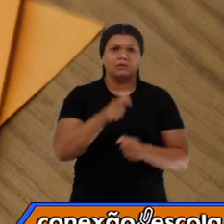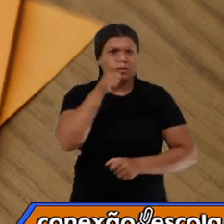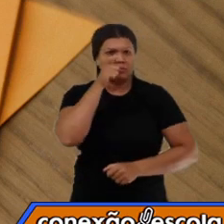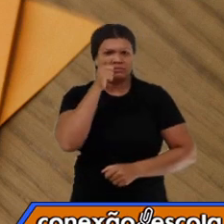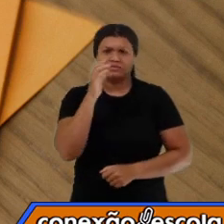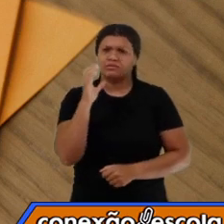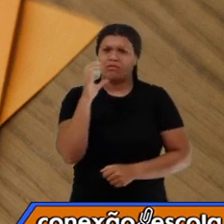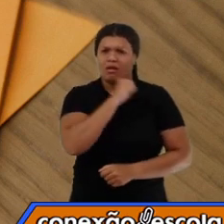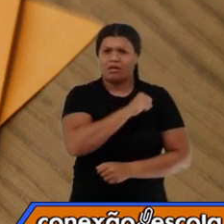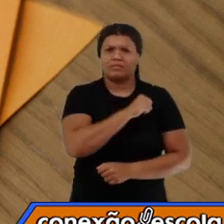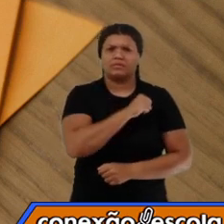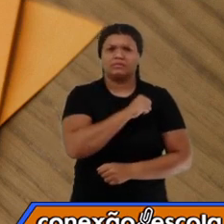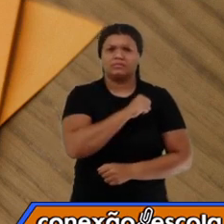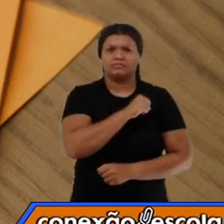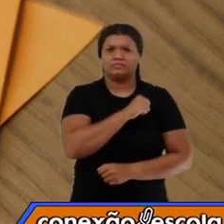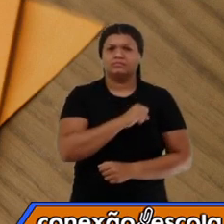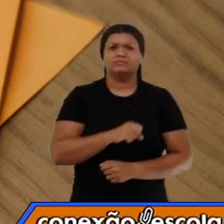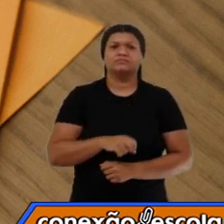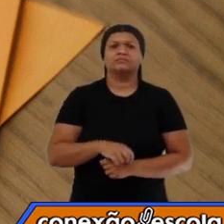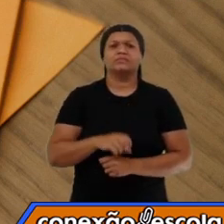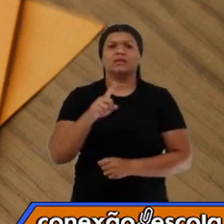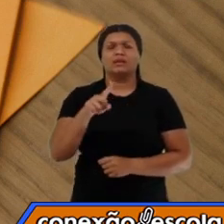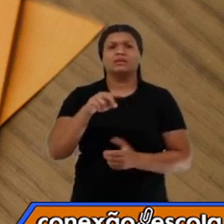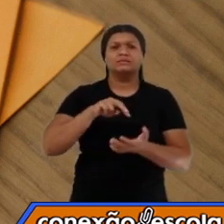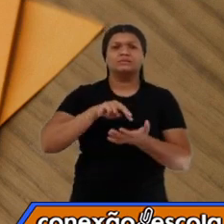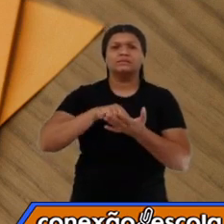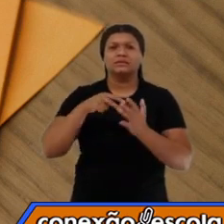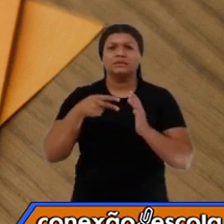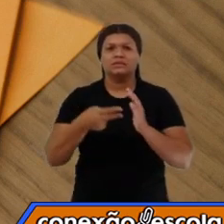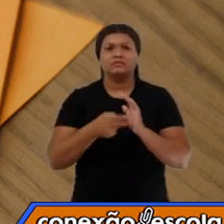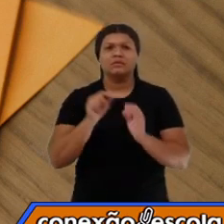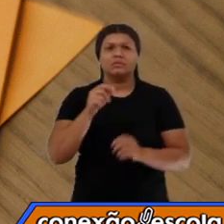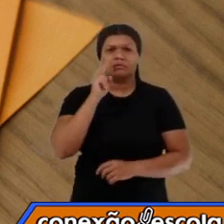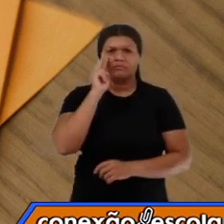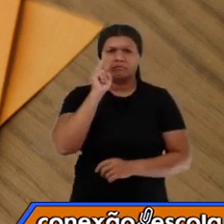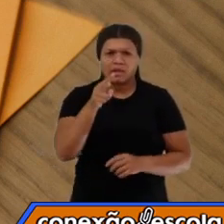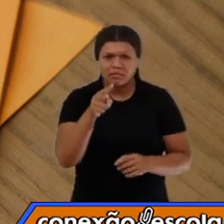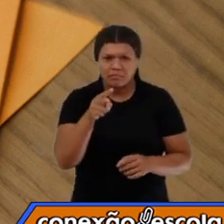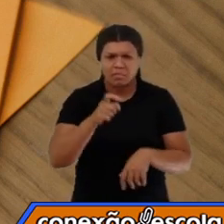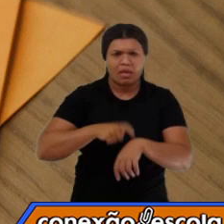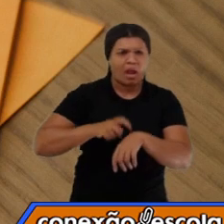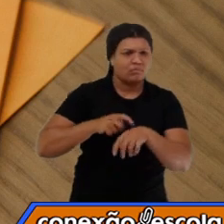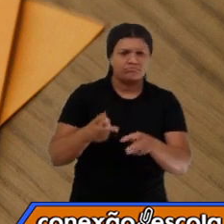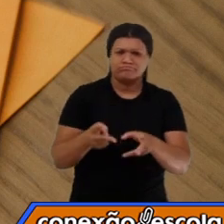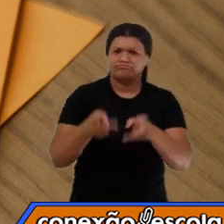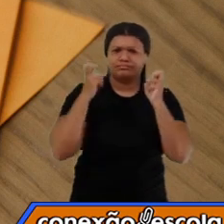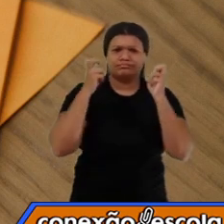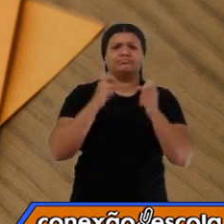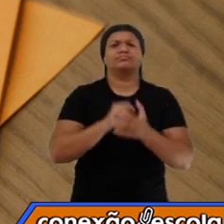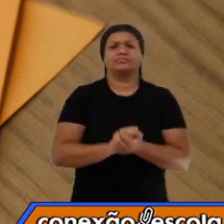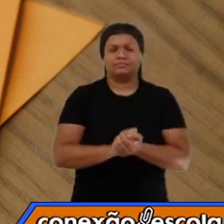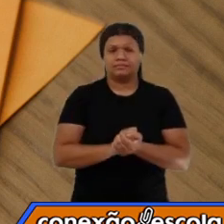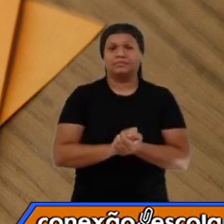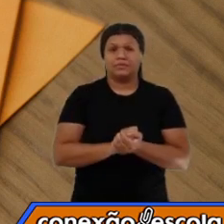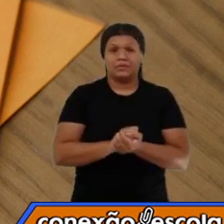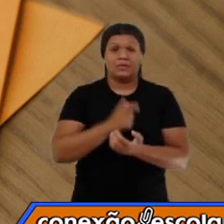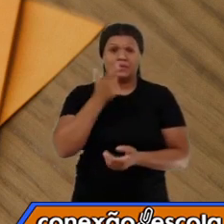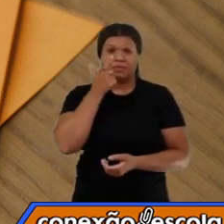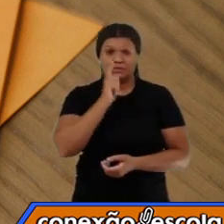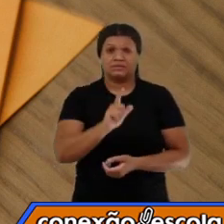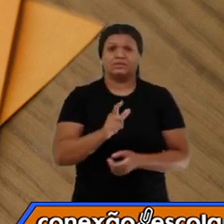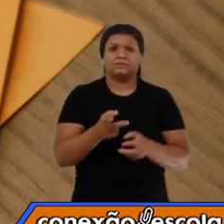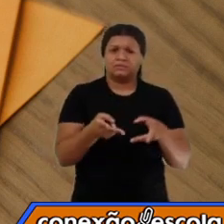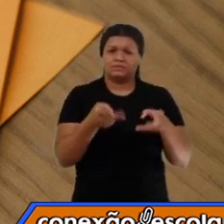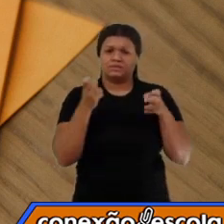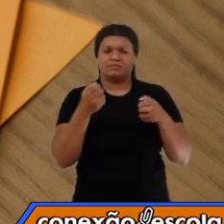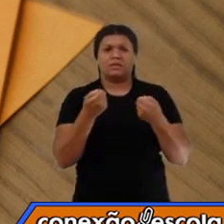rápida se chama skimming, que é onde a gente bate o olho e já tenta interpretar